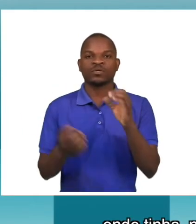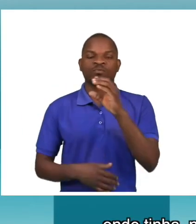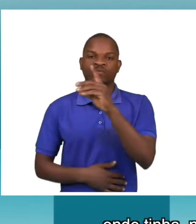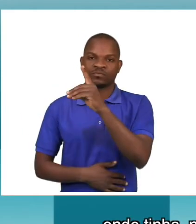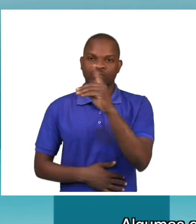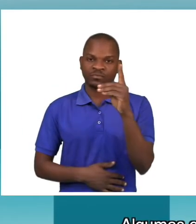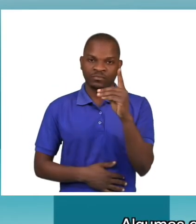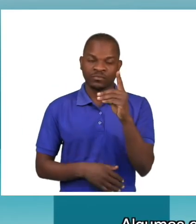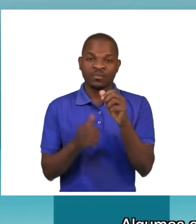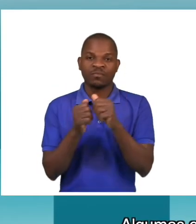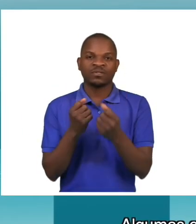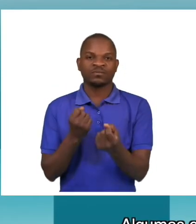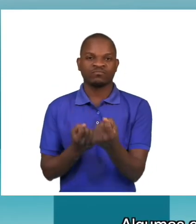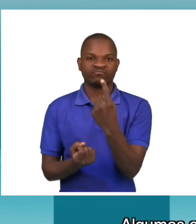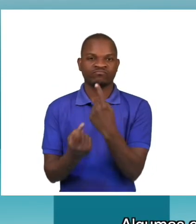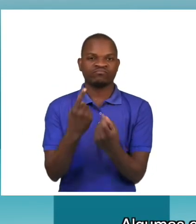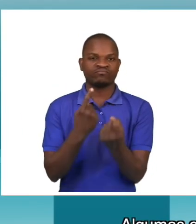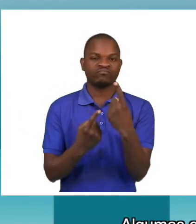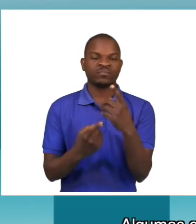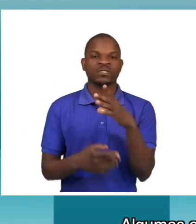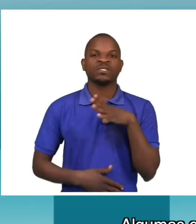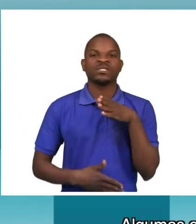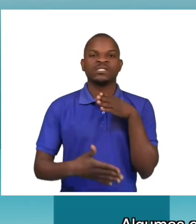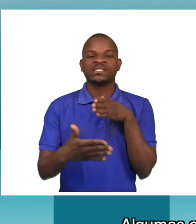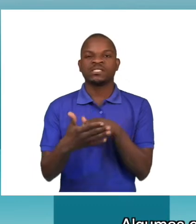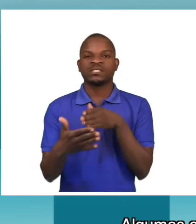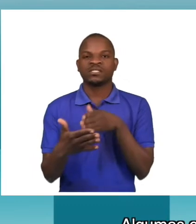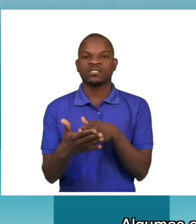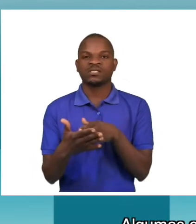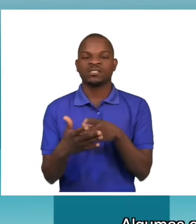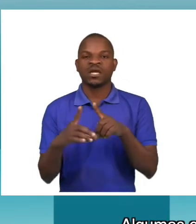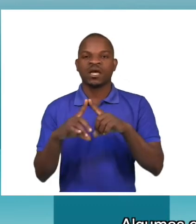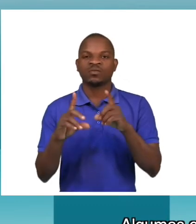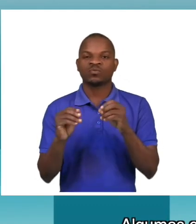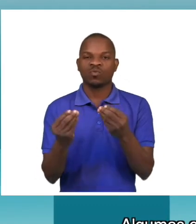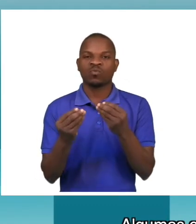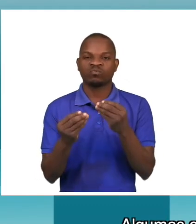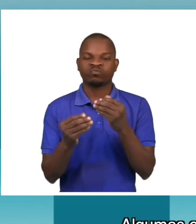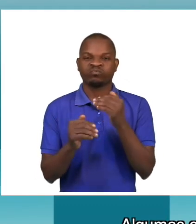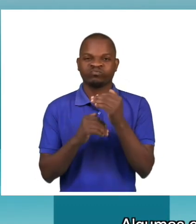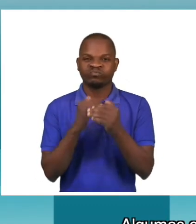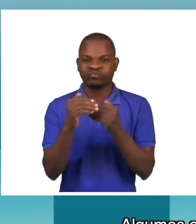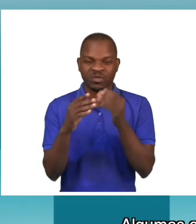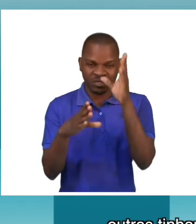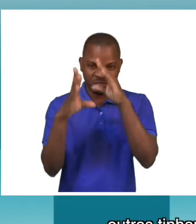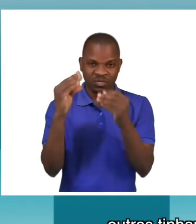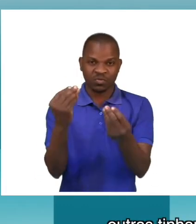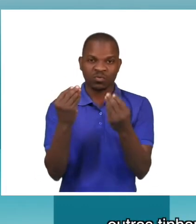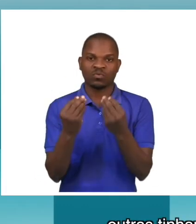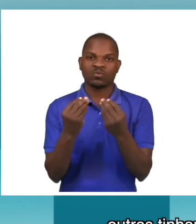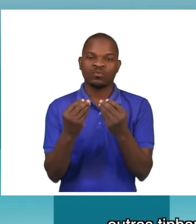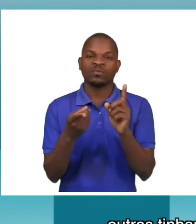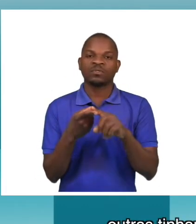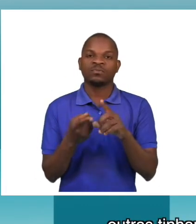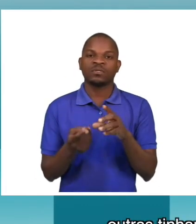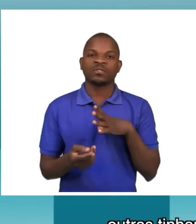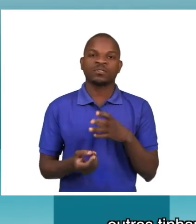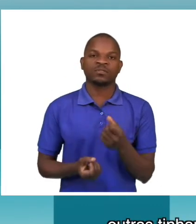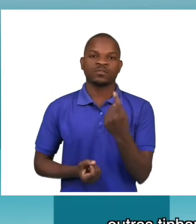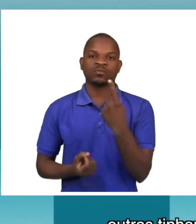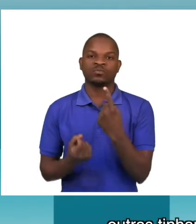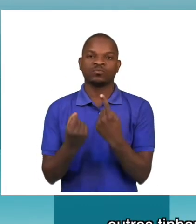algumas crianças tinham dificuldades a nível do desenvolvimento mental outras tinham dificuldades a